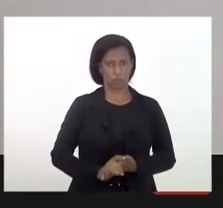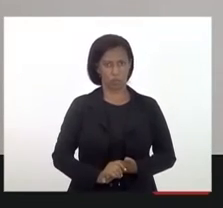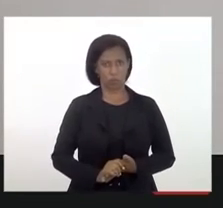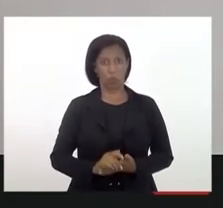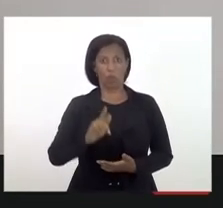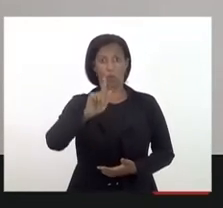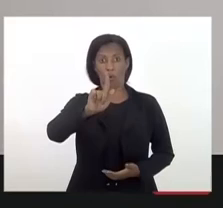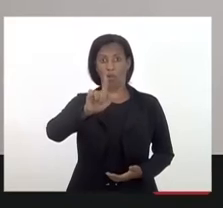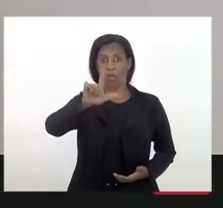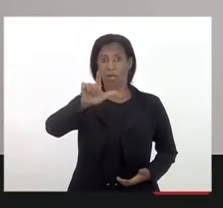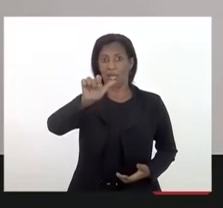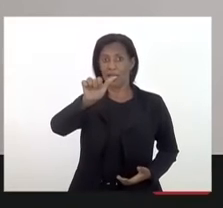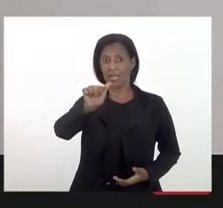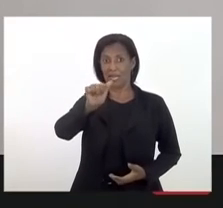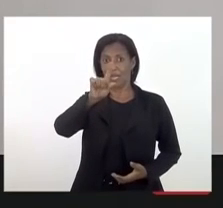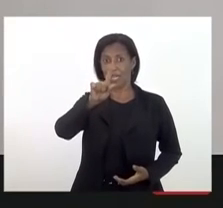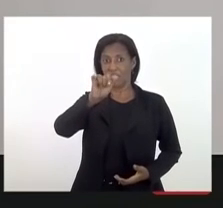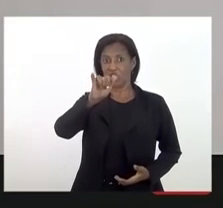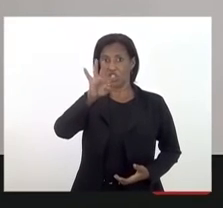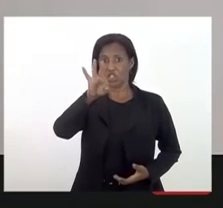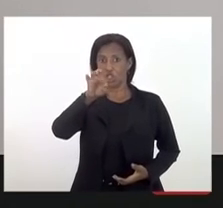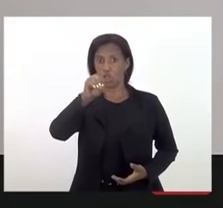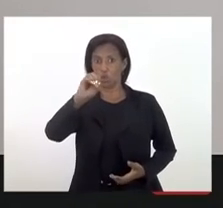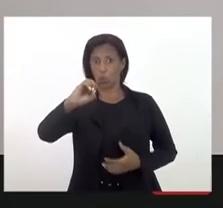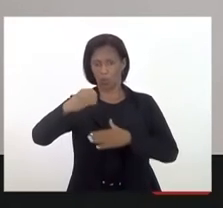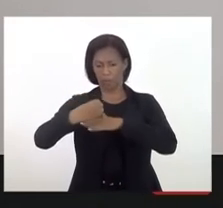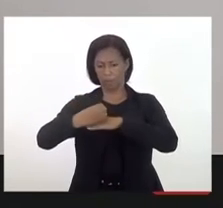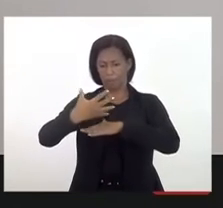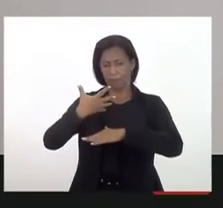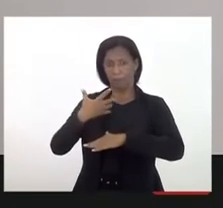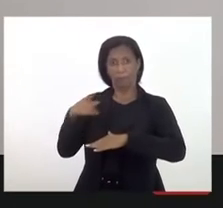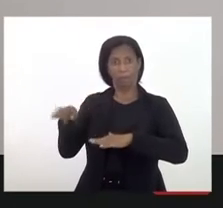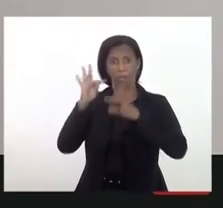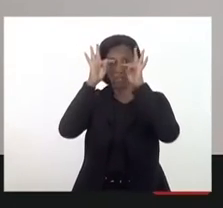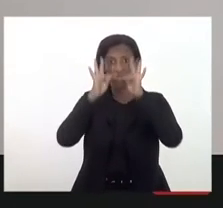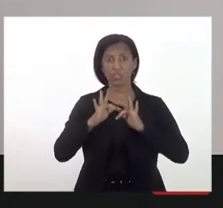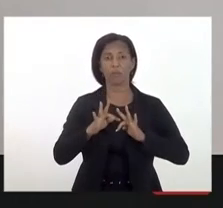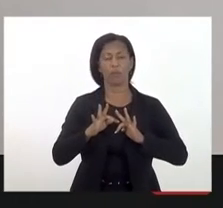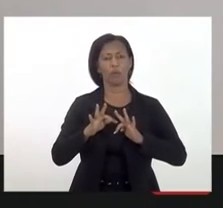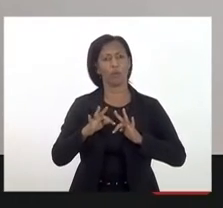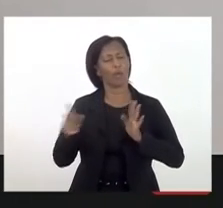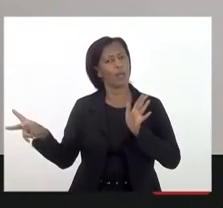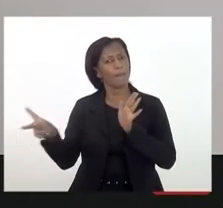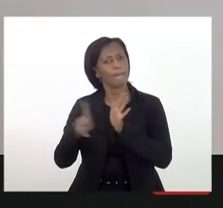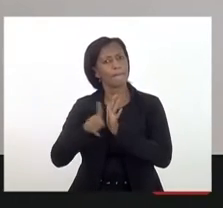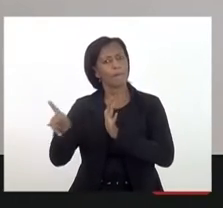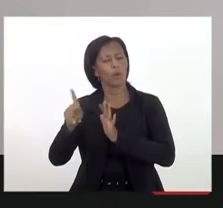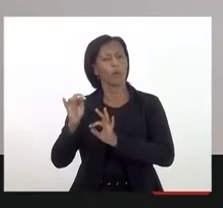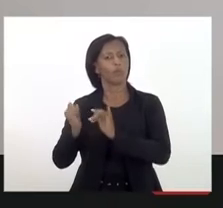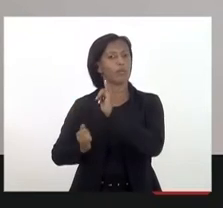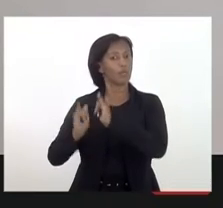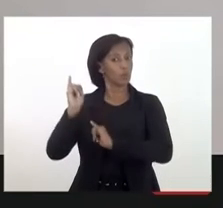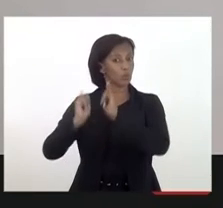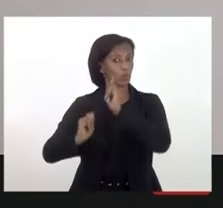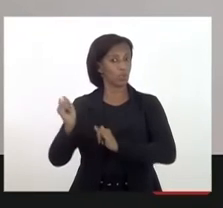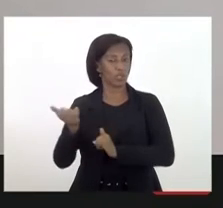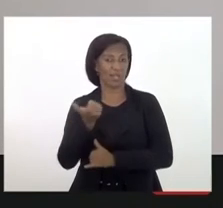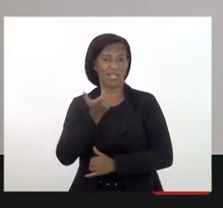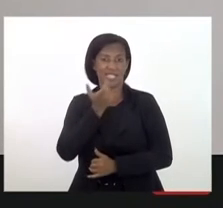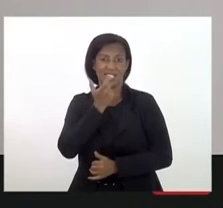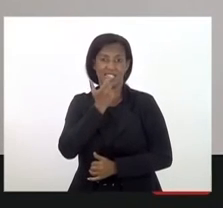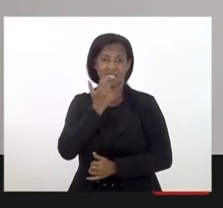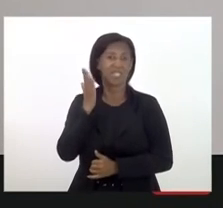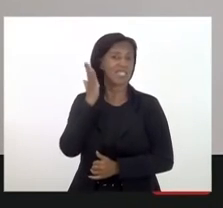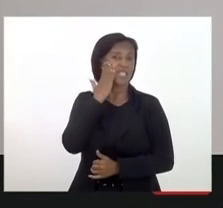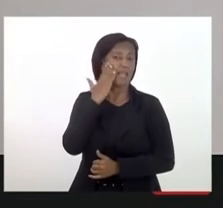Gladstone, que é o vice-presidente... acabou de me mandar uma mensagem, ele é testemunha, porque ele é da indústria plástica, sabe como isso é importante